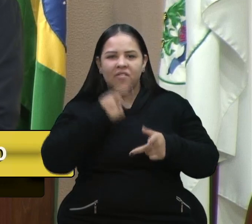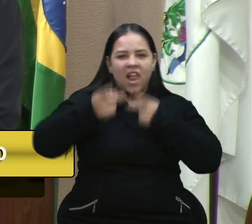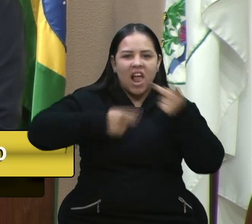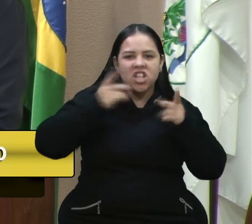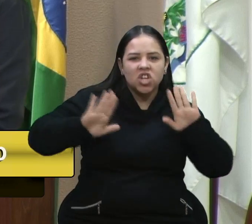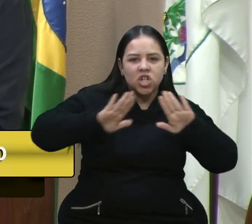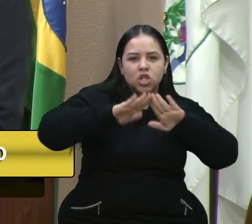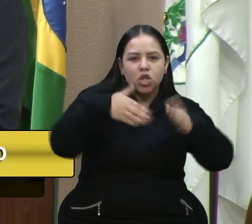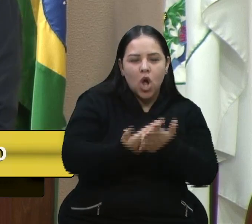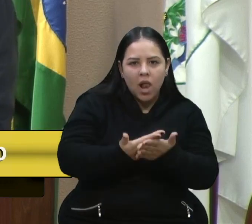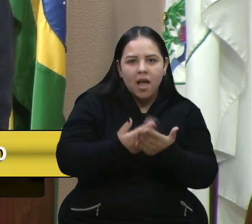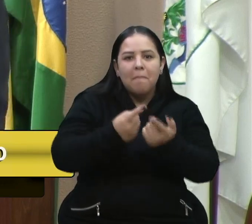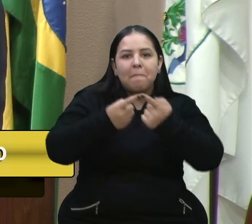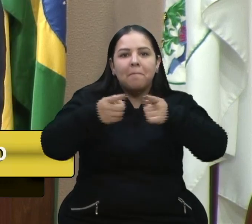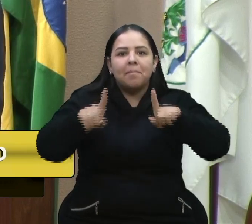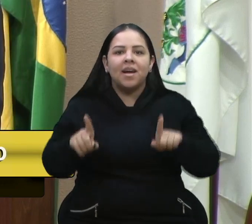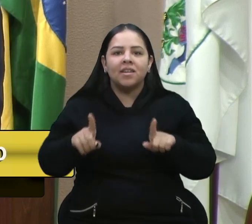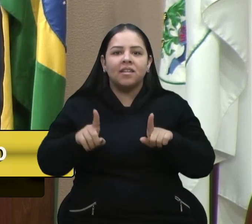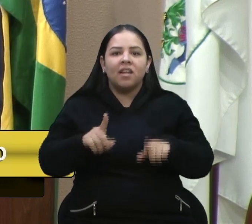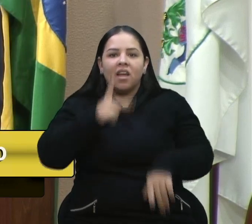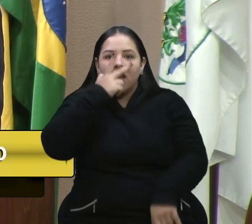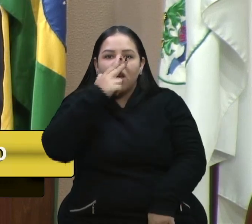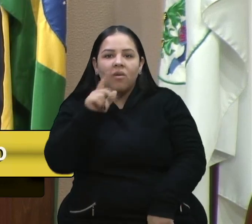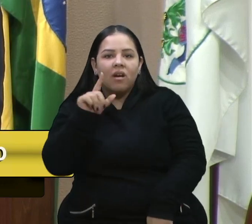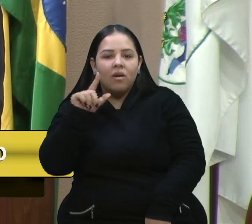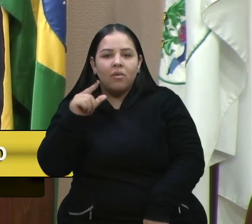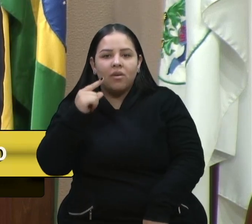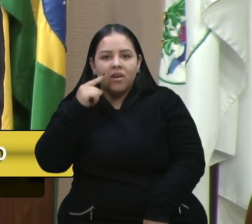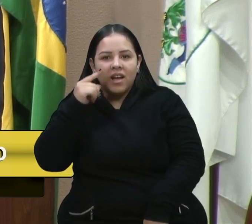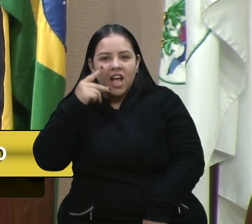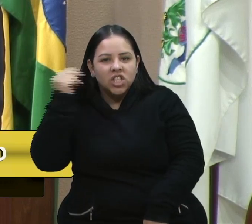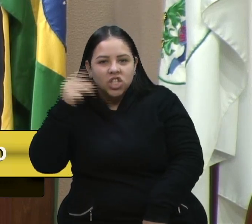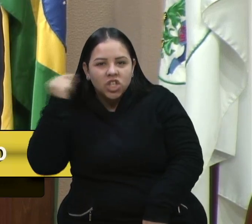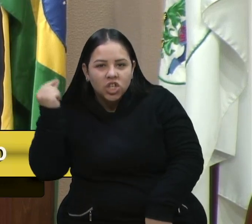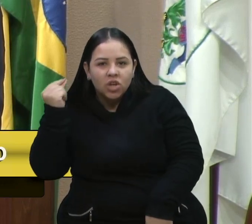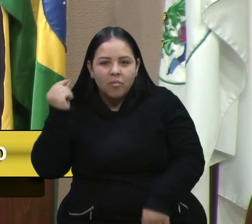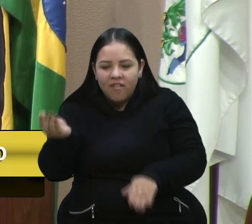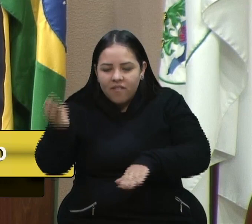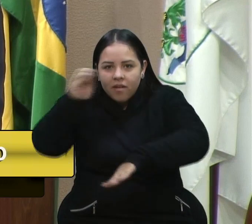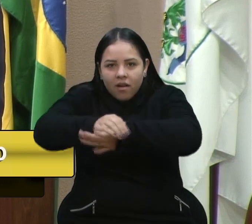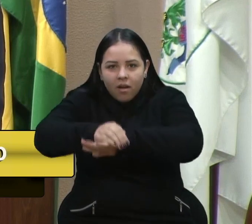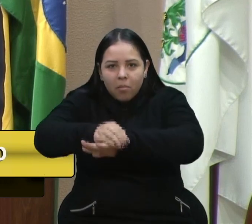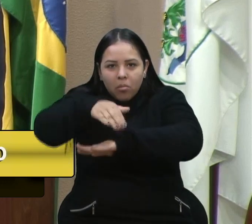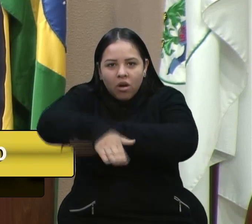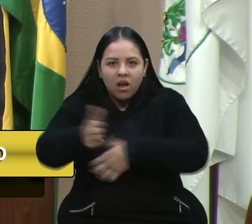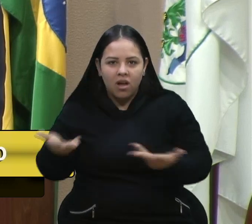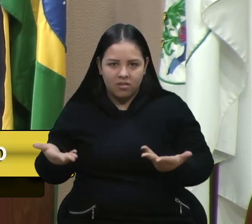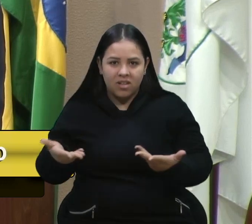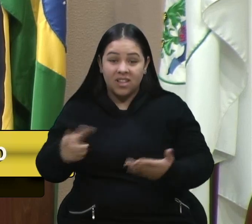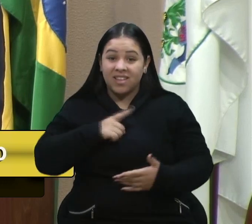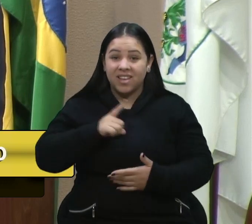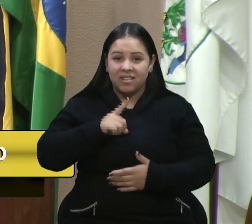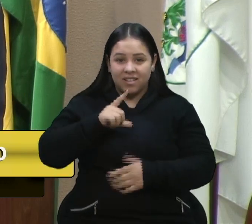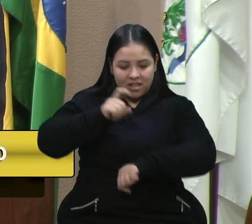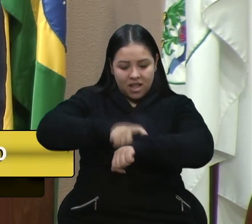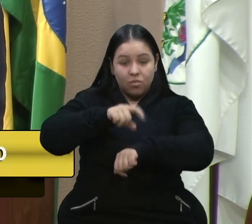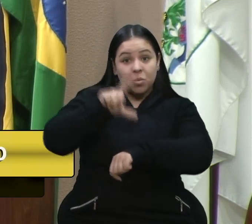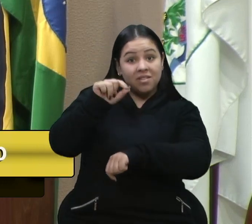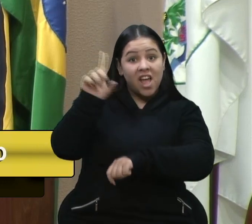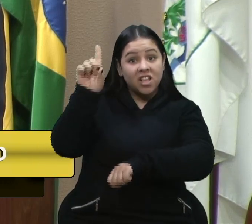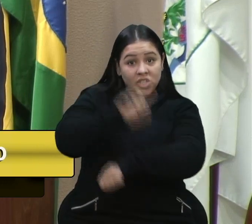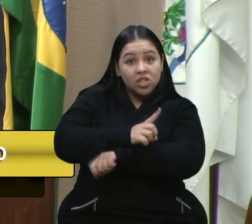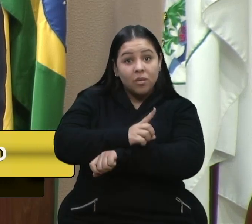Então nós, na terça passada, demos um prazo aqui na nossa casa de 10 dias para que o governo tomasse uma